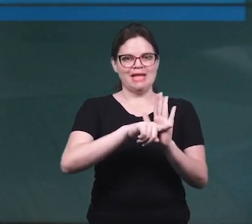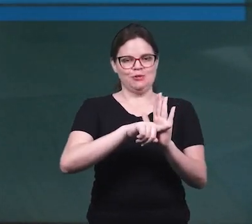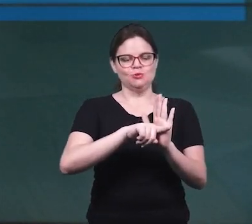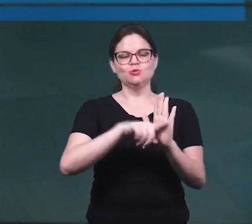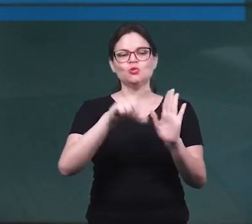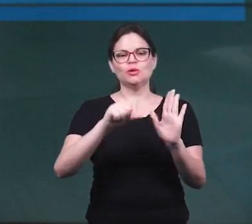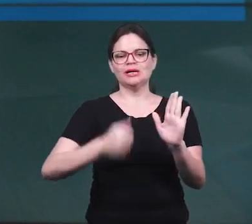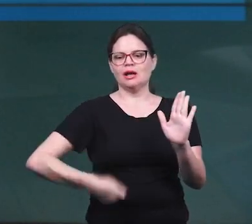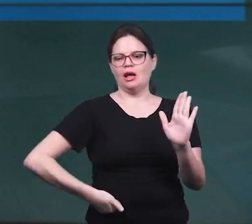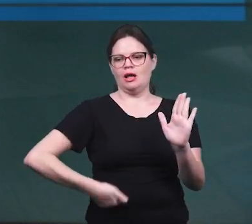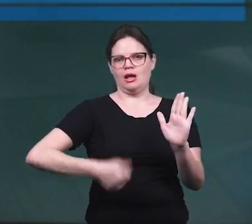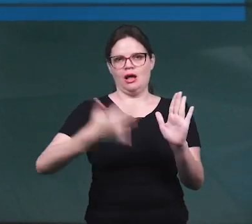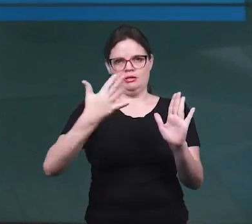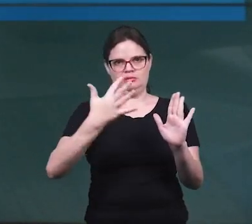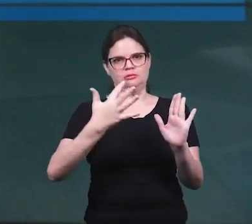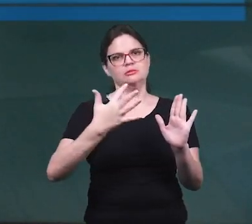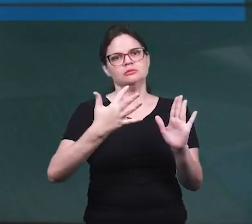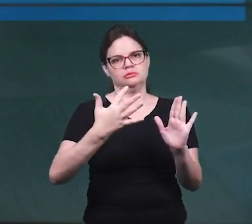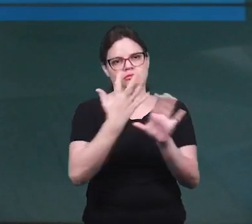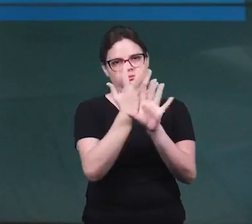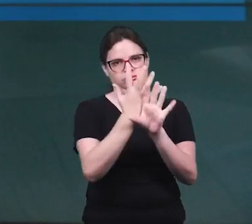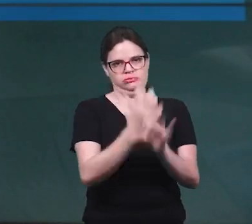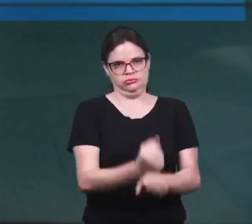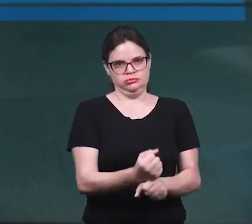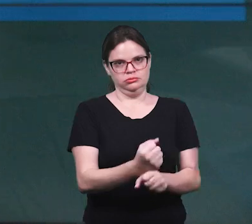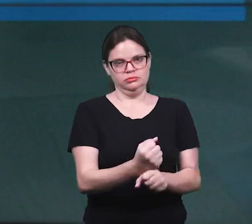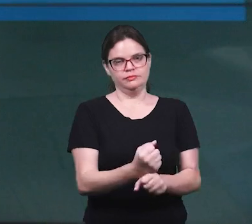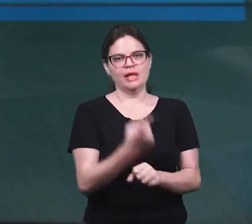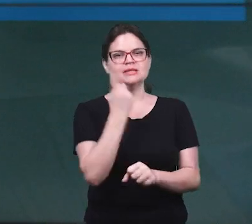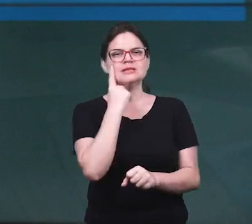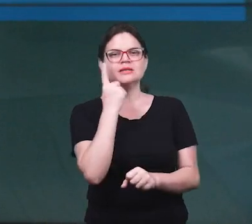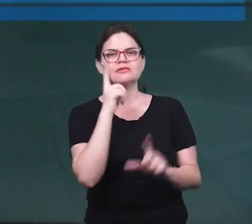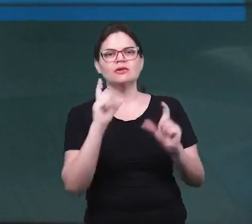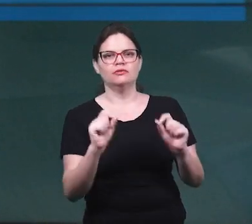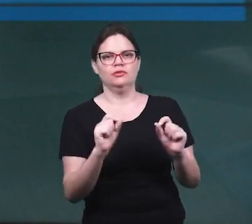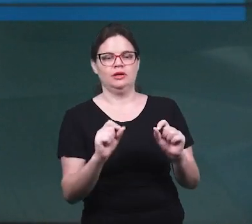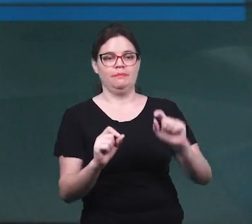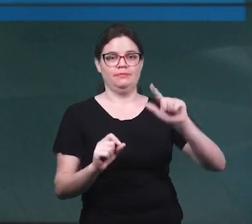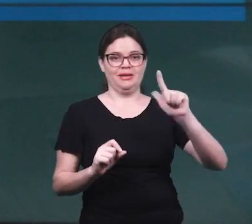gasta, né? Aí você vai ter ganho,